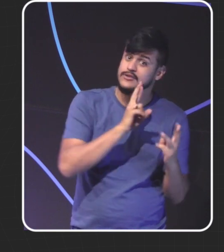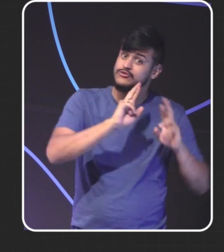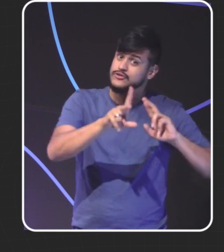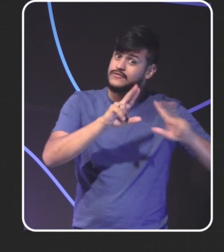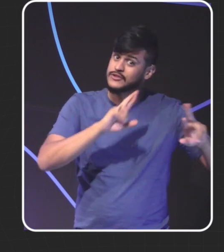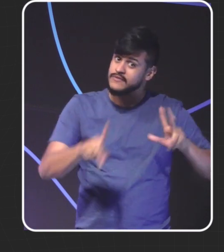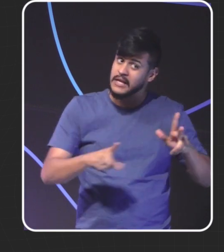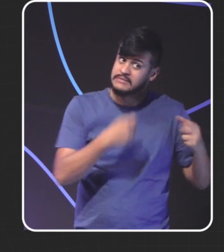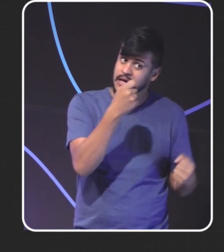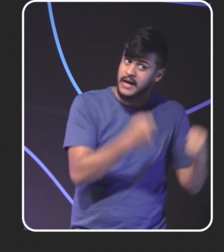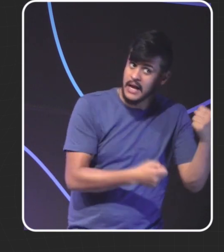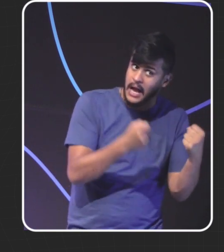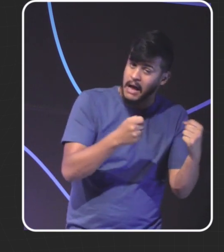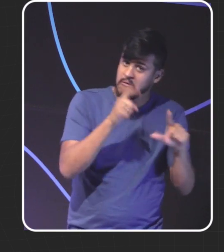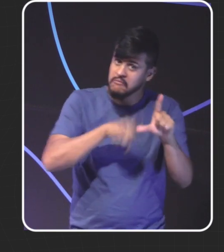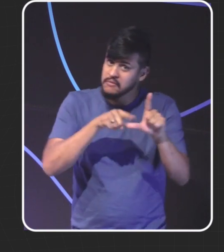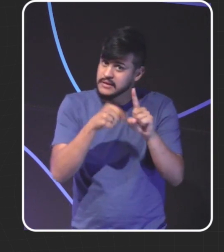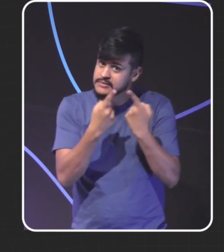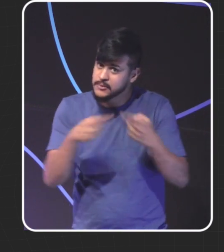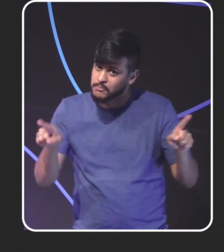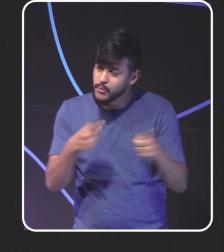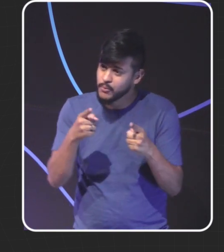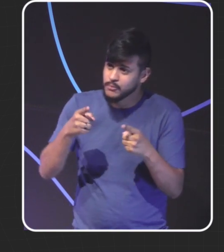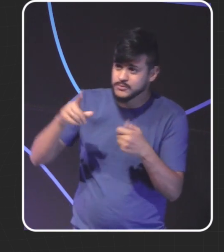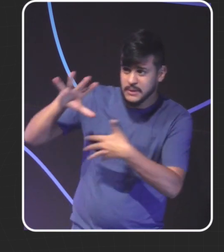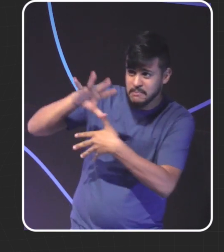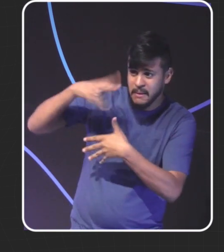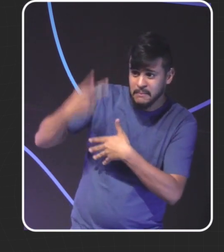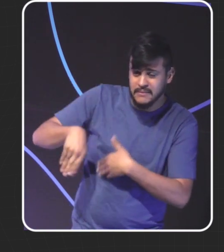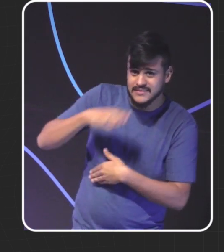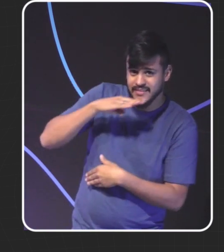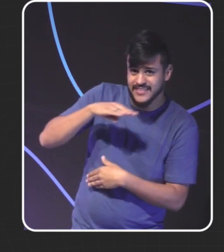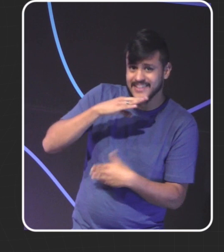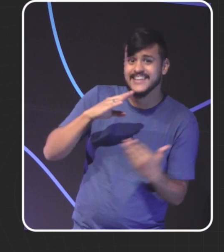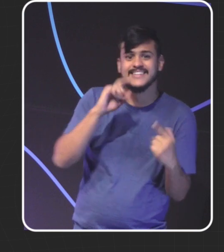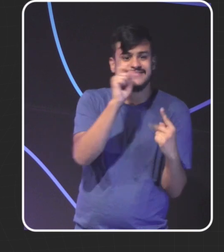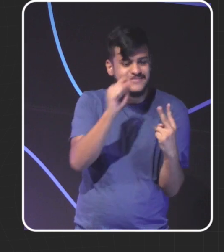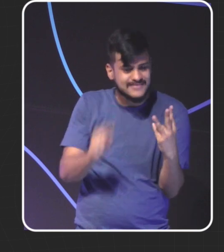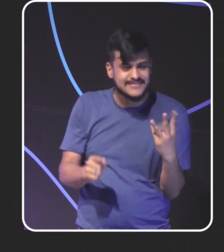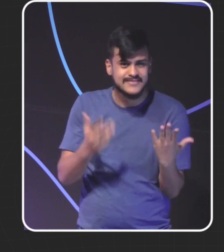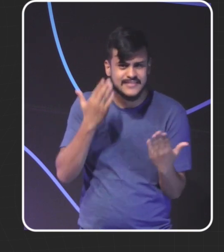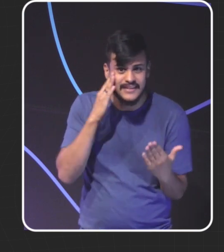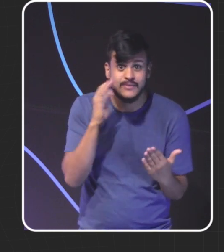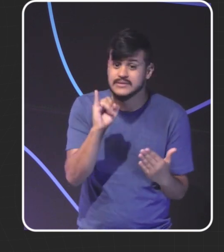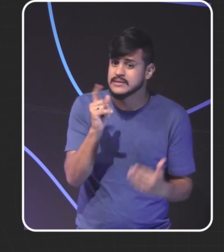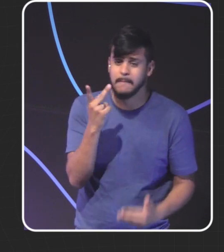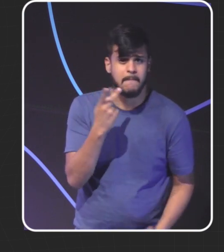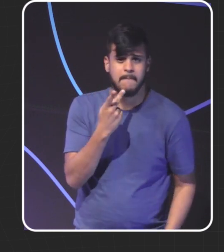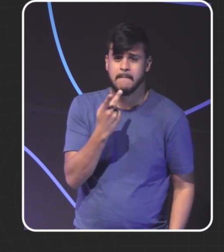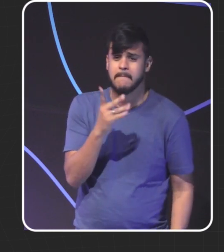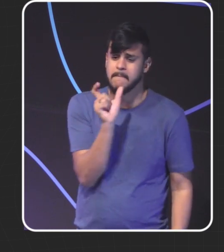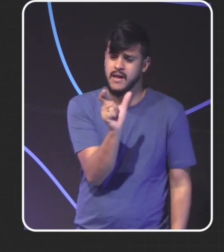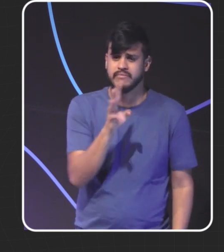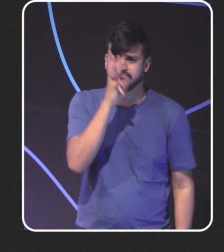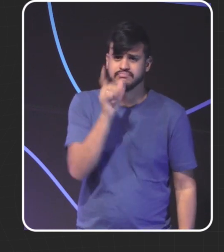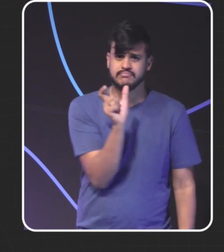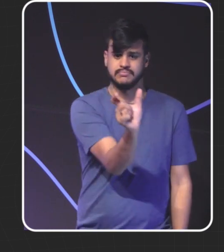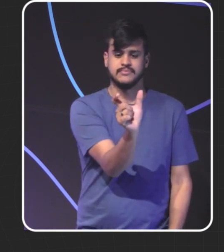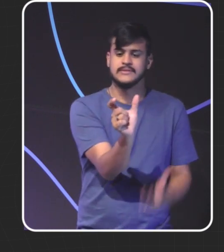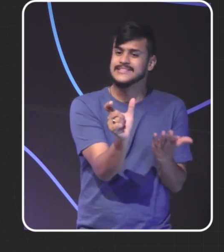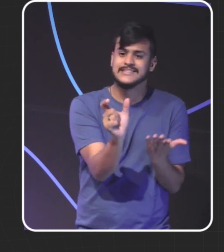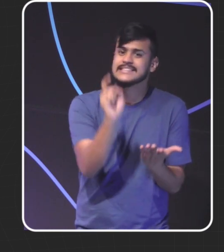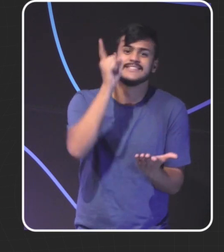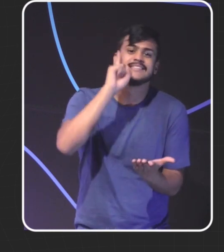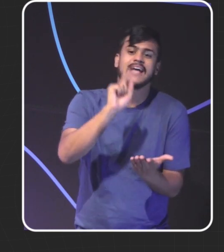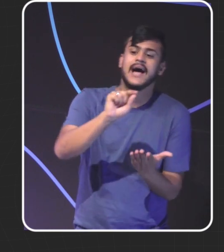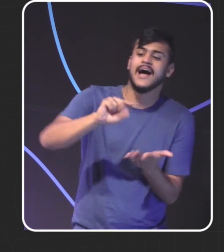de carro, letra do cantor, mapa da região. Então, sem o significado, a gente não consegue direcionar